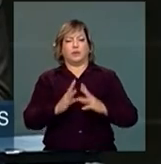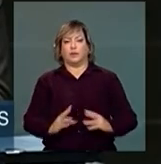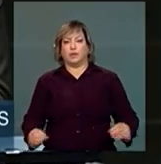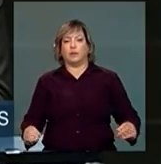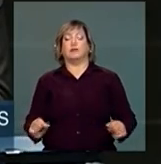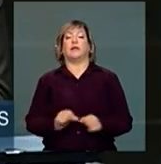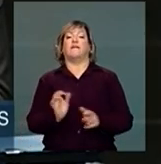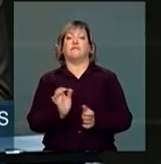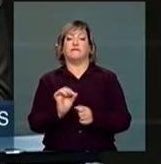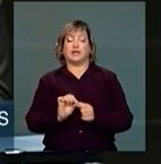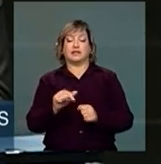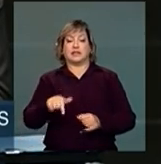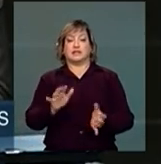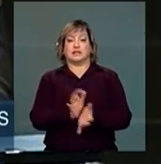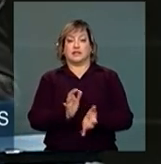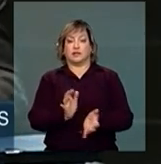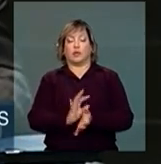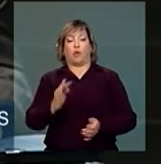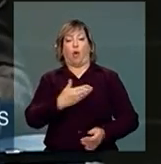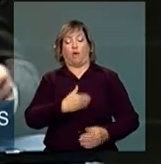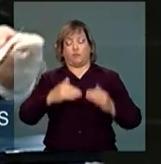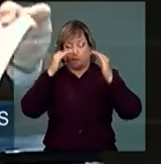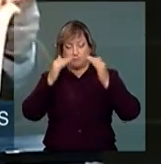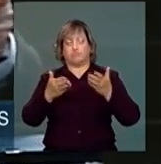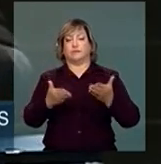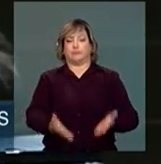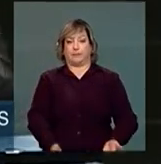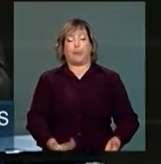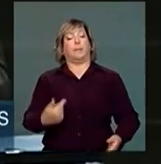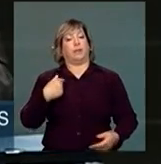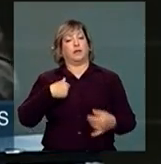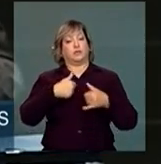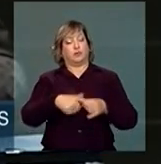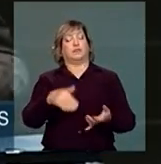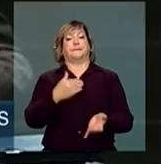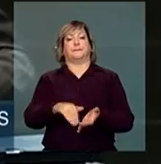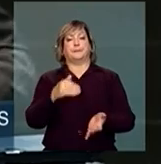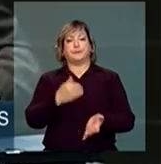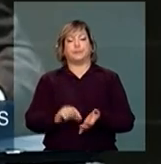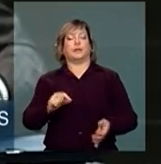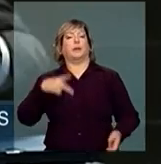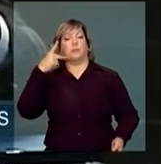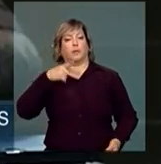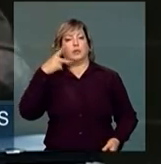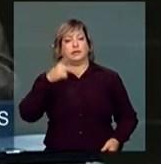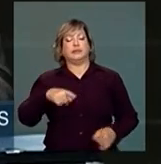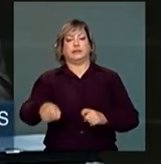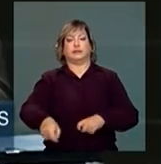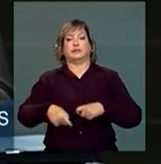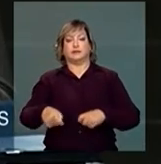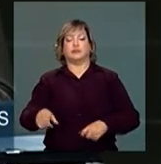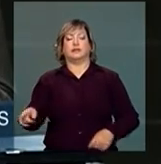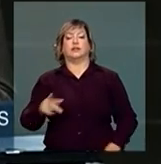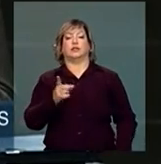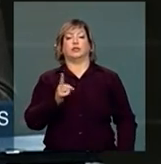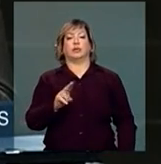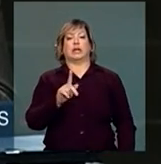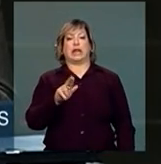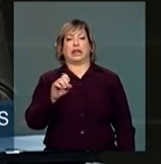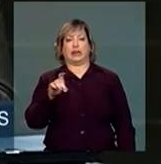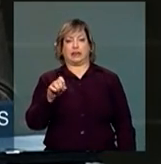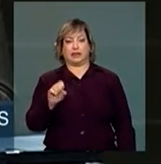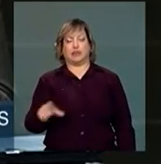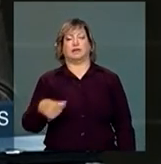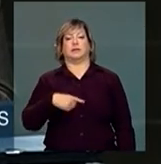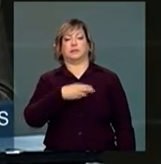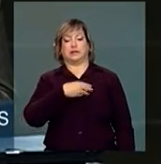reconhecido pelo governo. Eu estou na Secretaria de Política Agrícola, doutor Guedes, ministro,